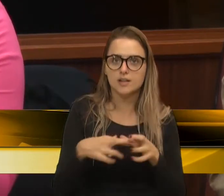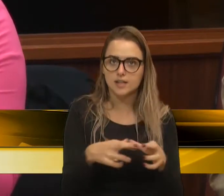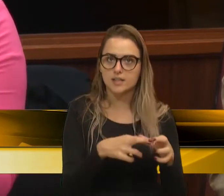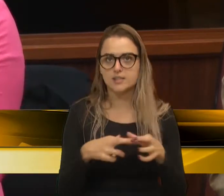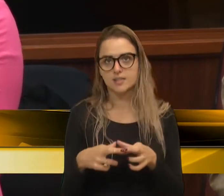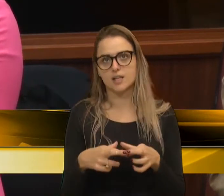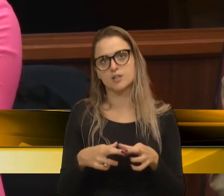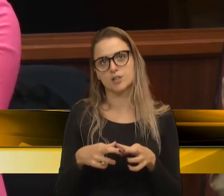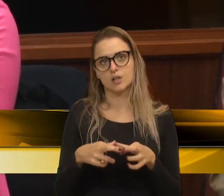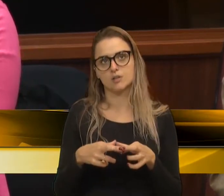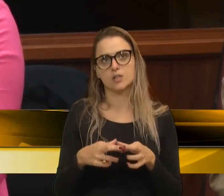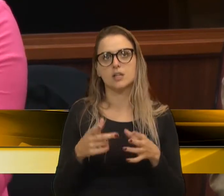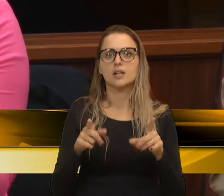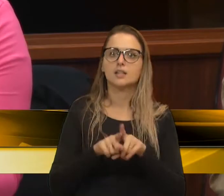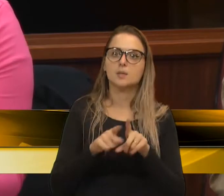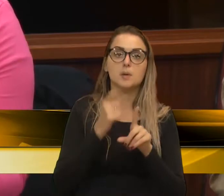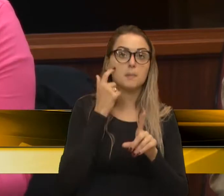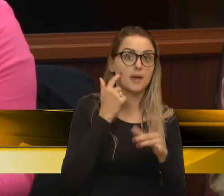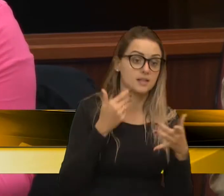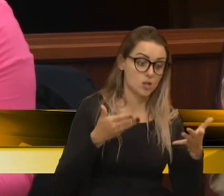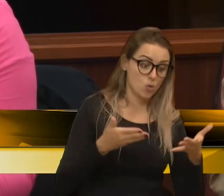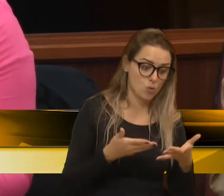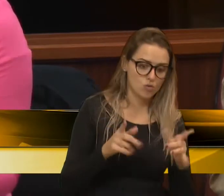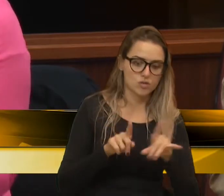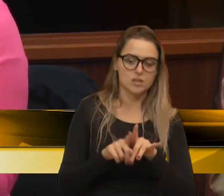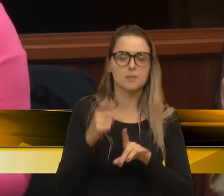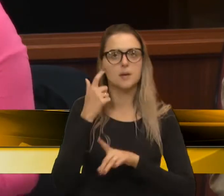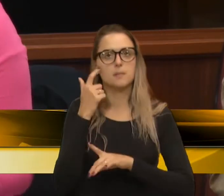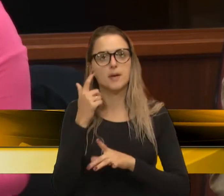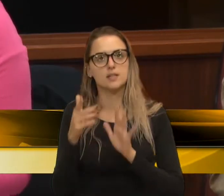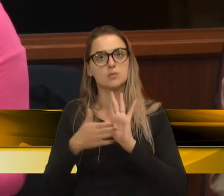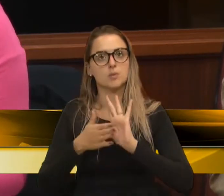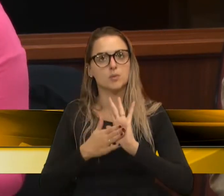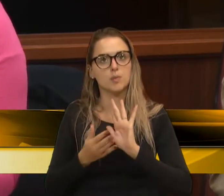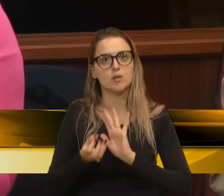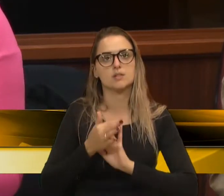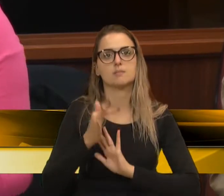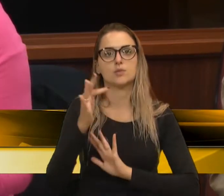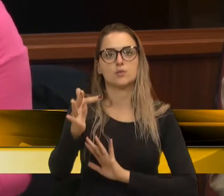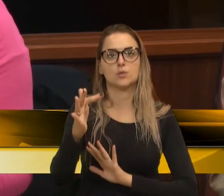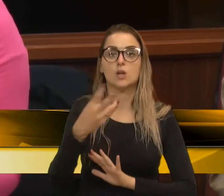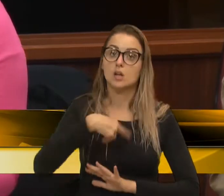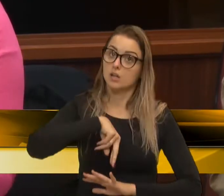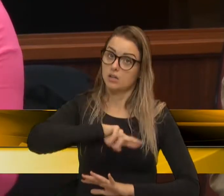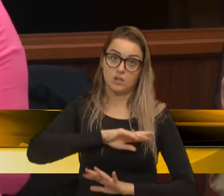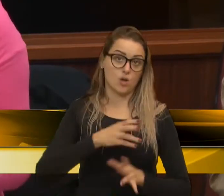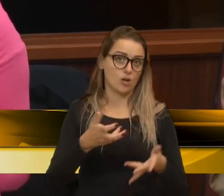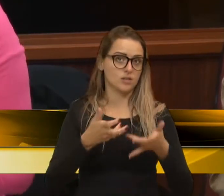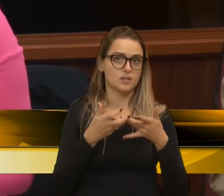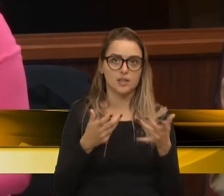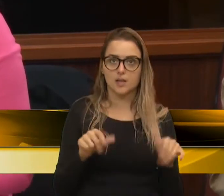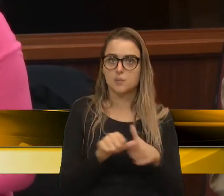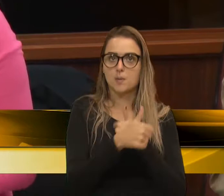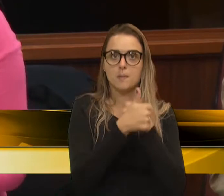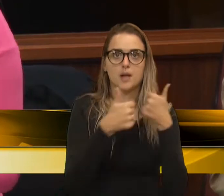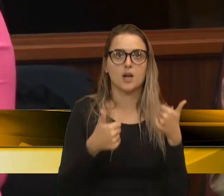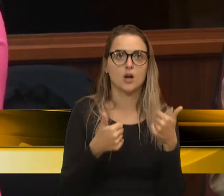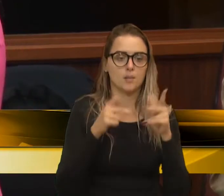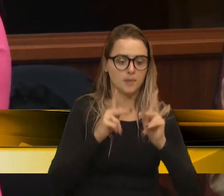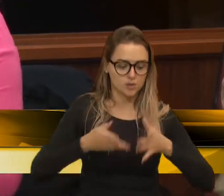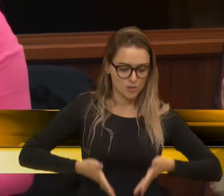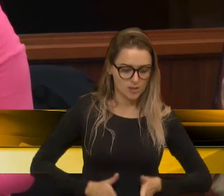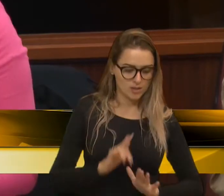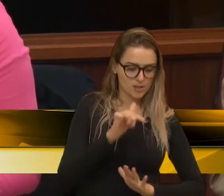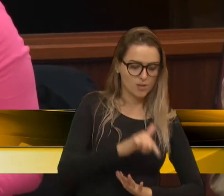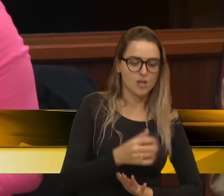médio e o longo prazo para a nossa cidade. E todos nós aqui queremos o melhor possível, seja os caxienses nascidos ou os